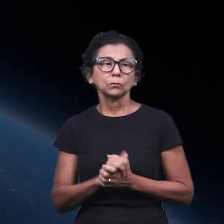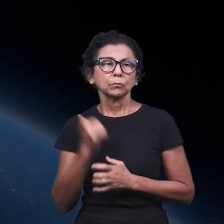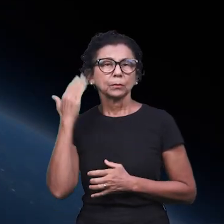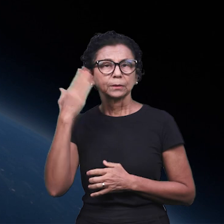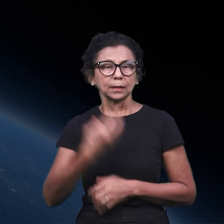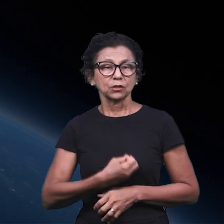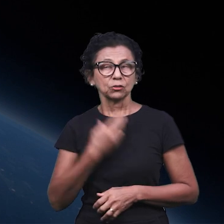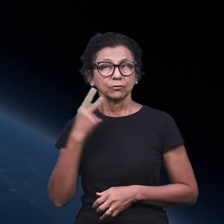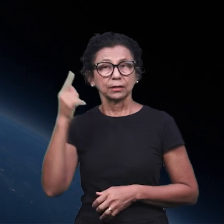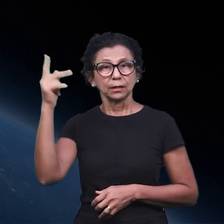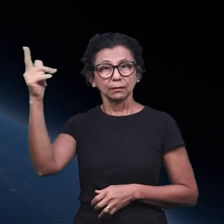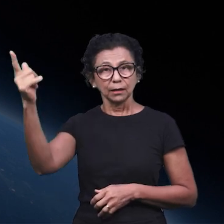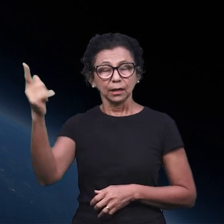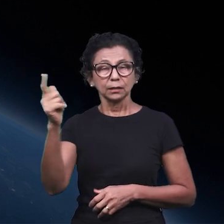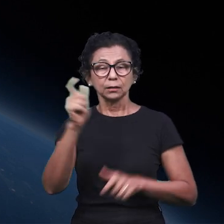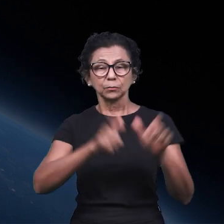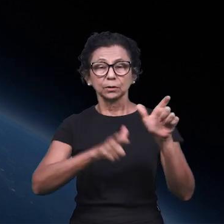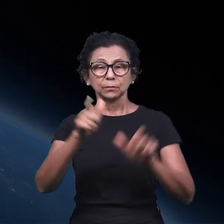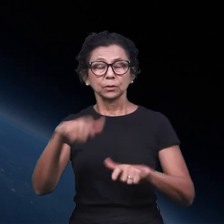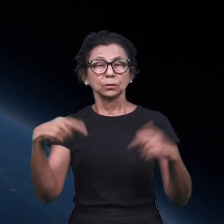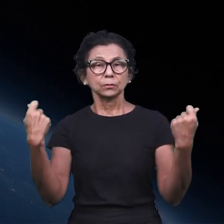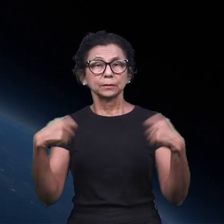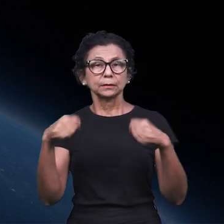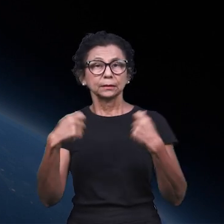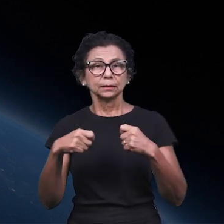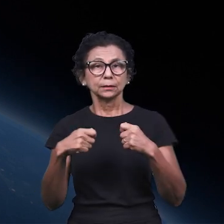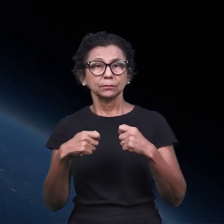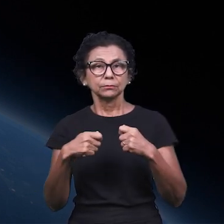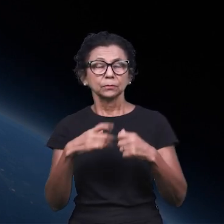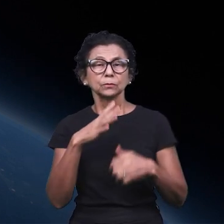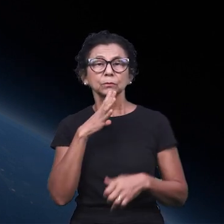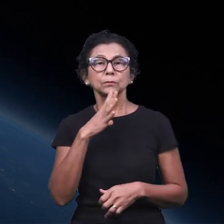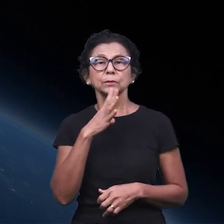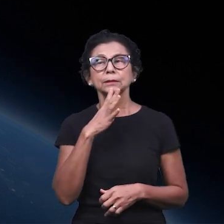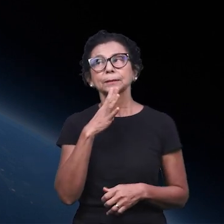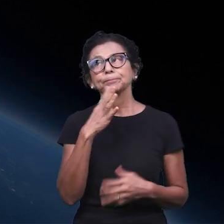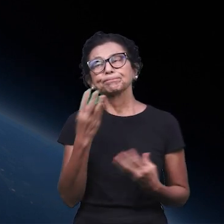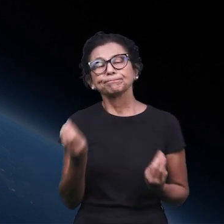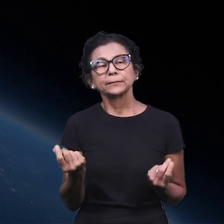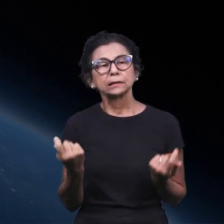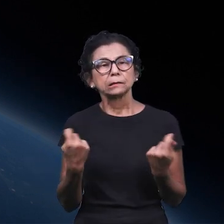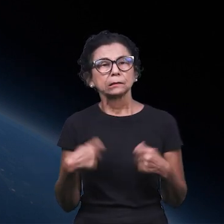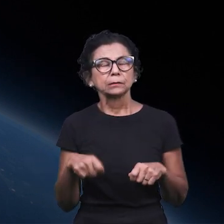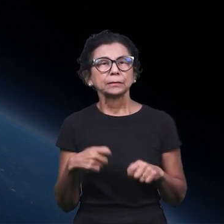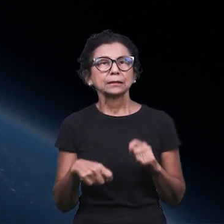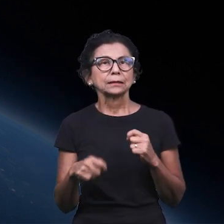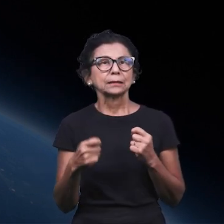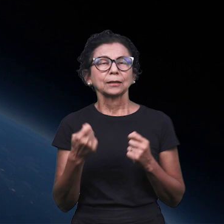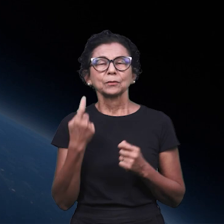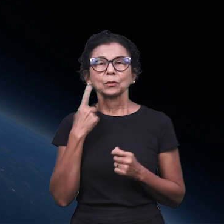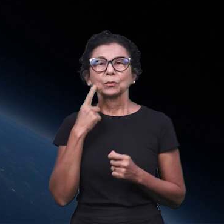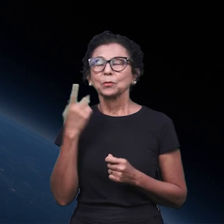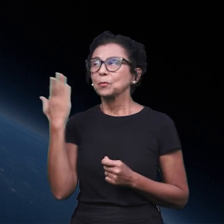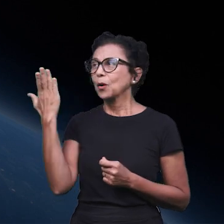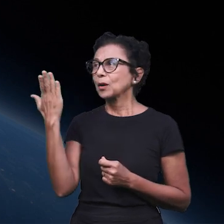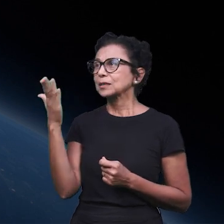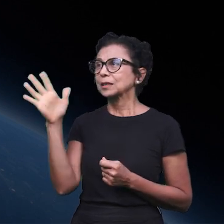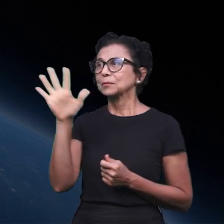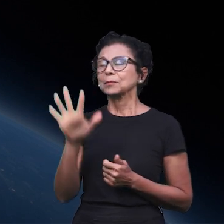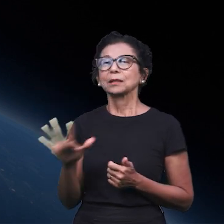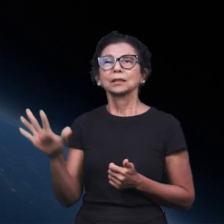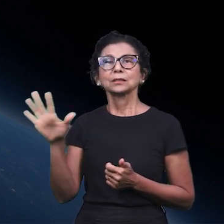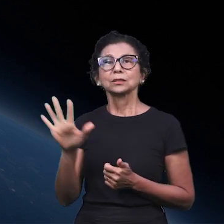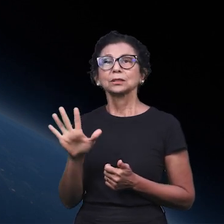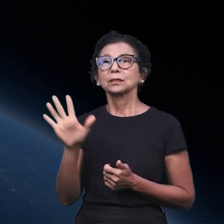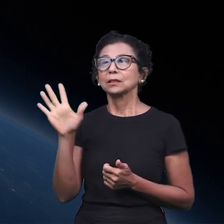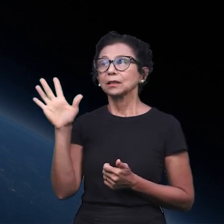mencionamos aqui, né? Marcos 16:15, diz-lhes: ide por todo o mundo, pregai o evangelho a toda a